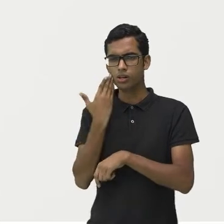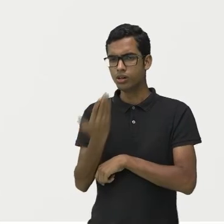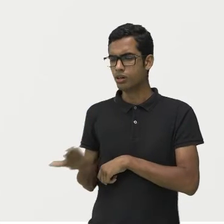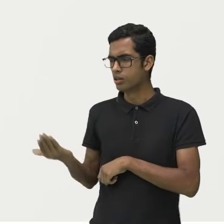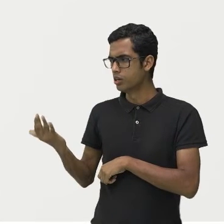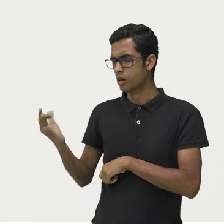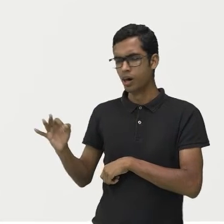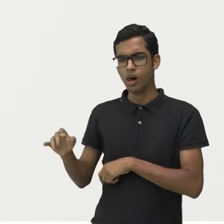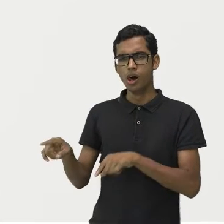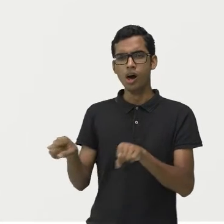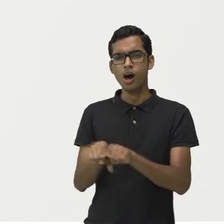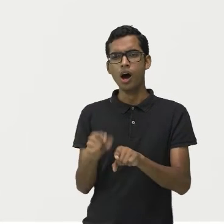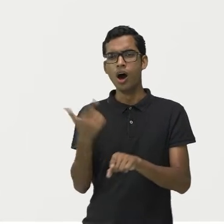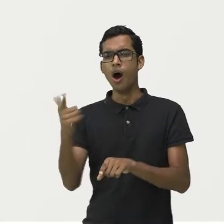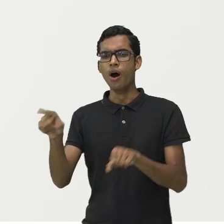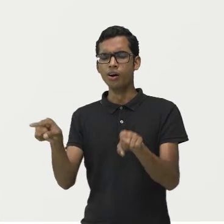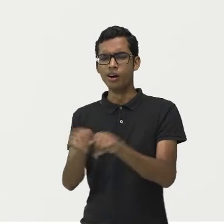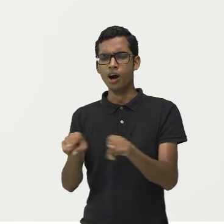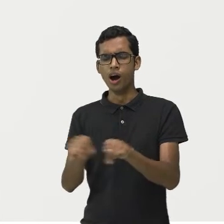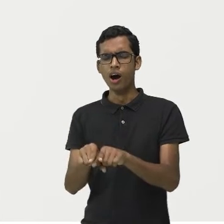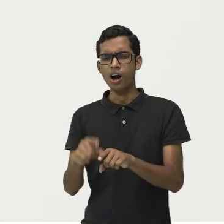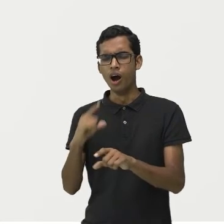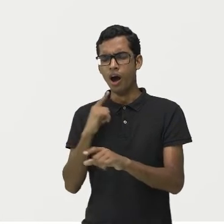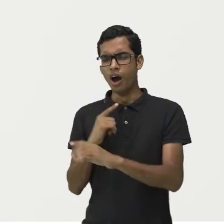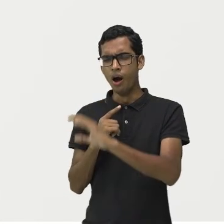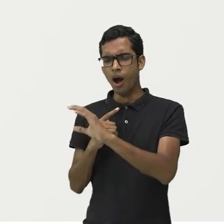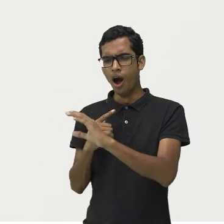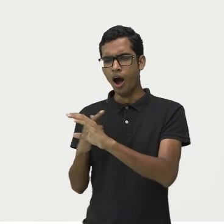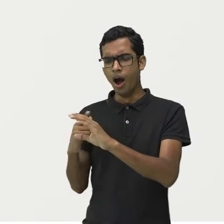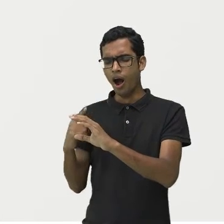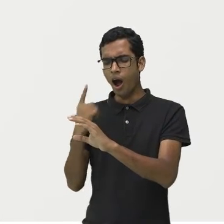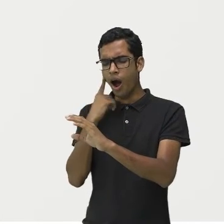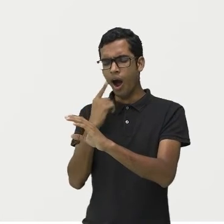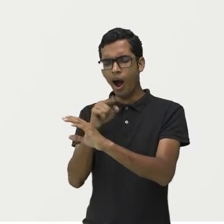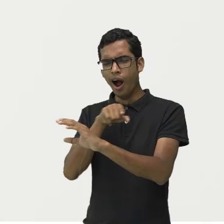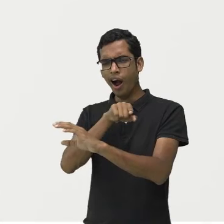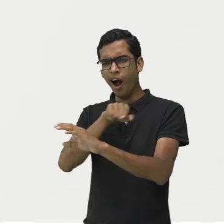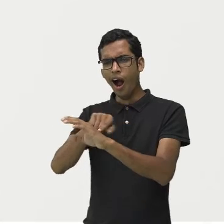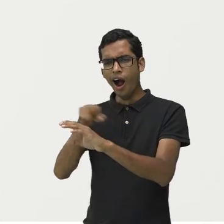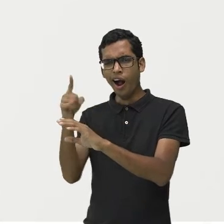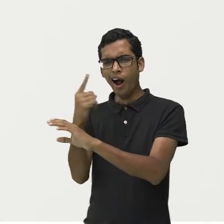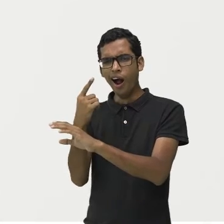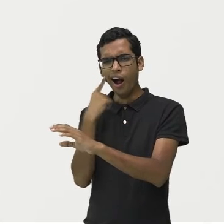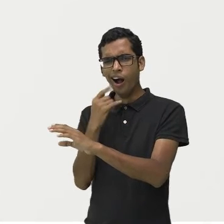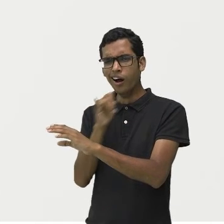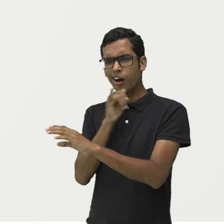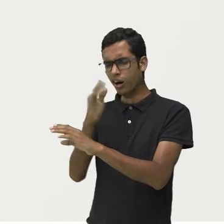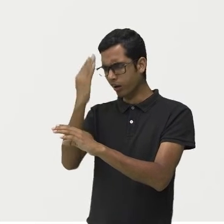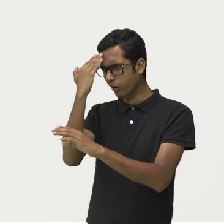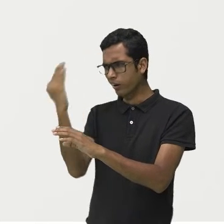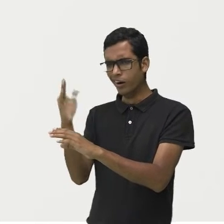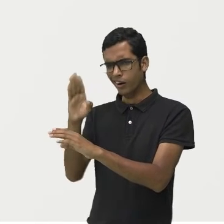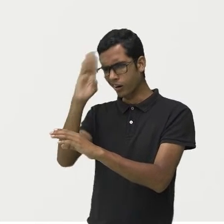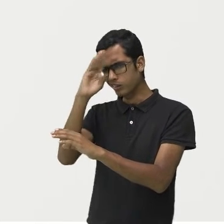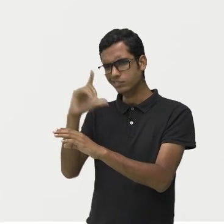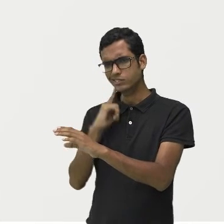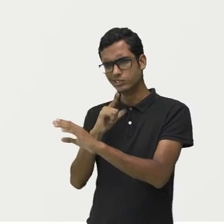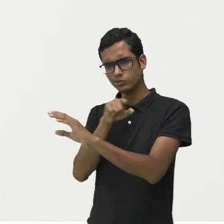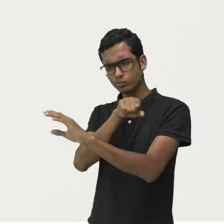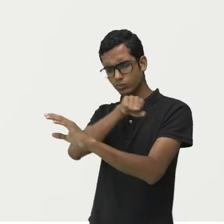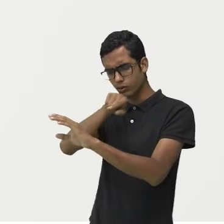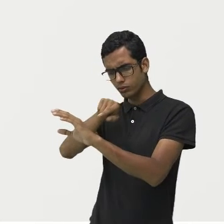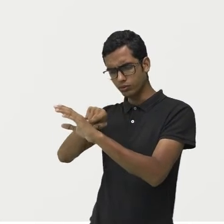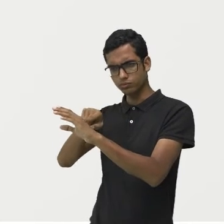certo? Outro raio aqui, paralelo ao eixo principal. Ele chega paralelo ao eixo principal e